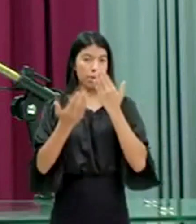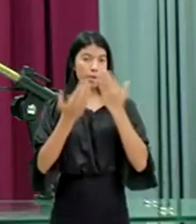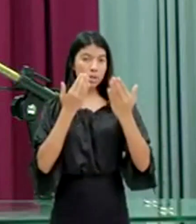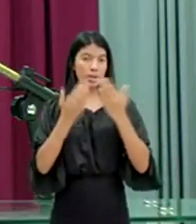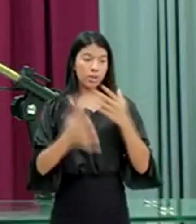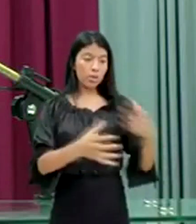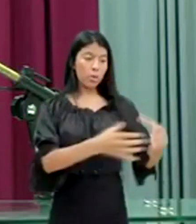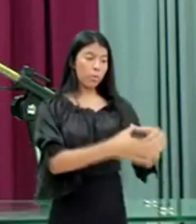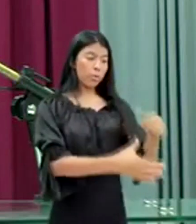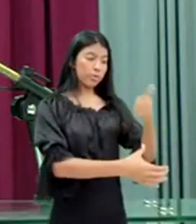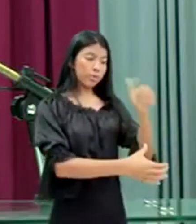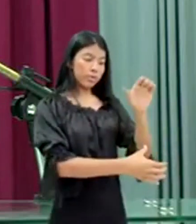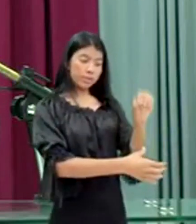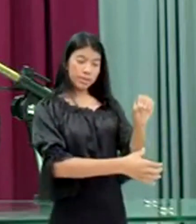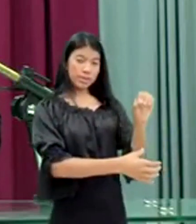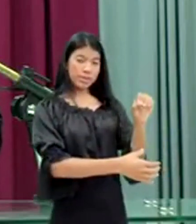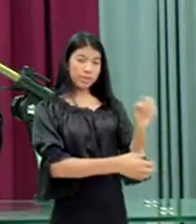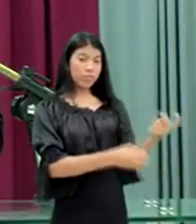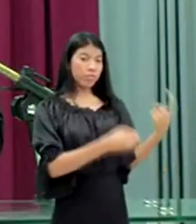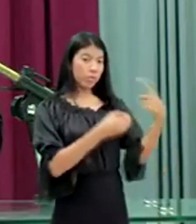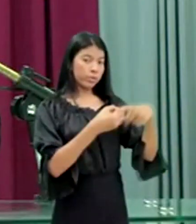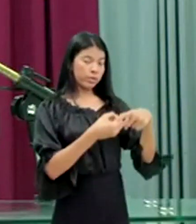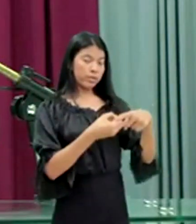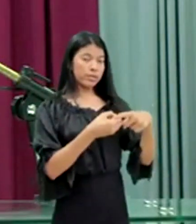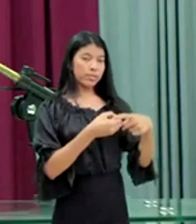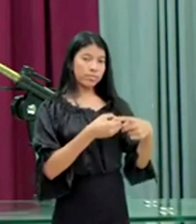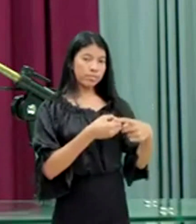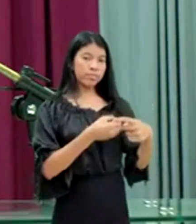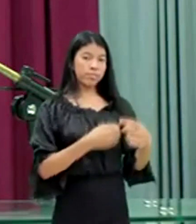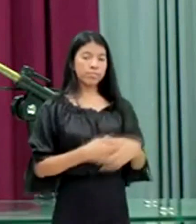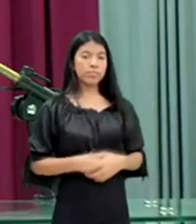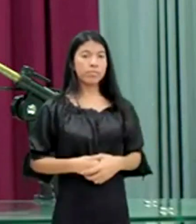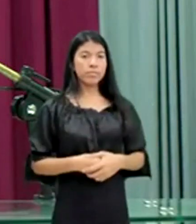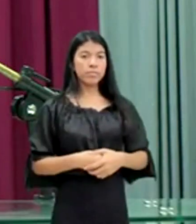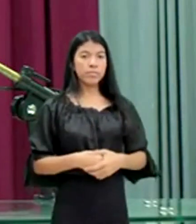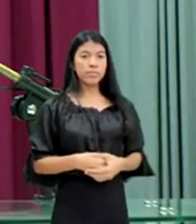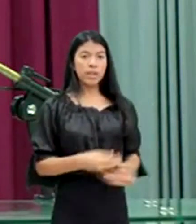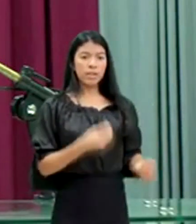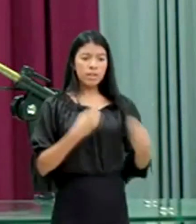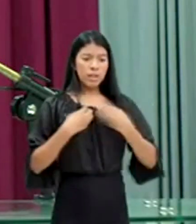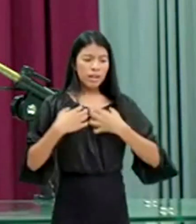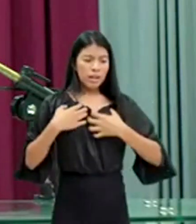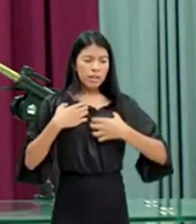de ver a terra. Eles nos trazem pânico.